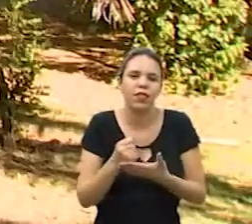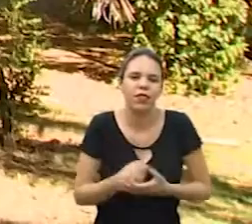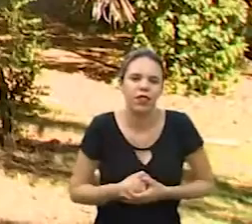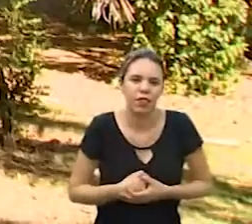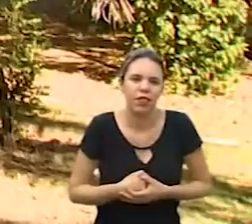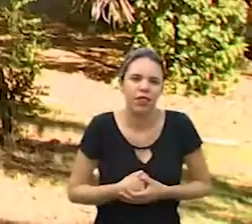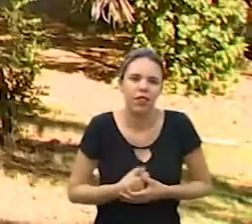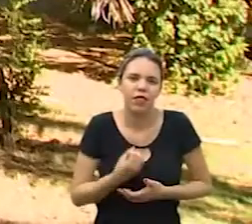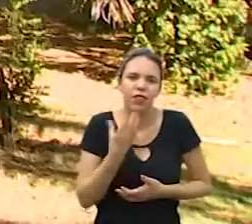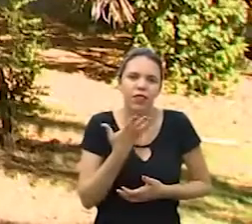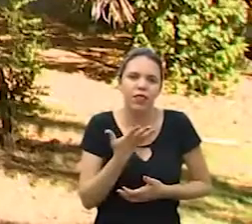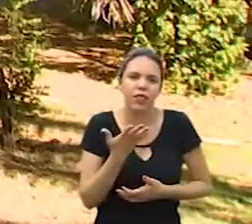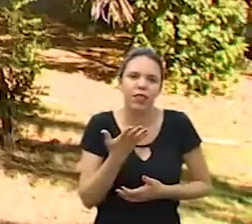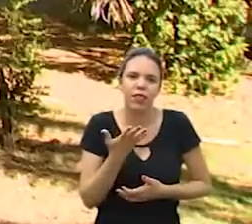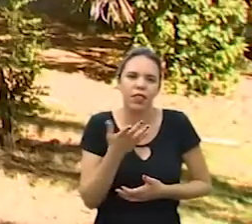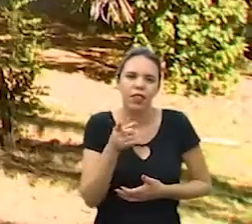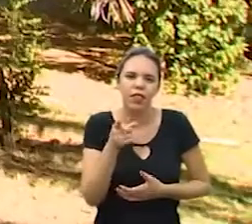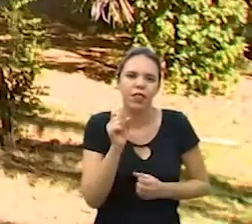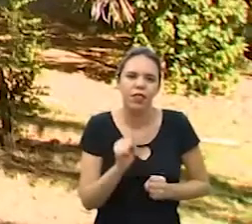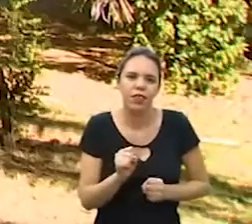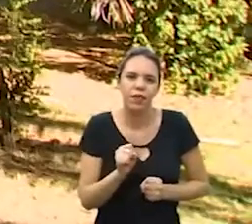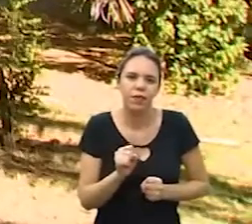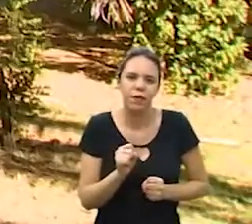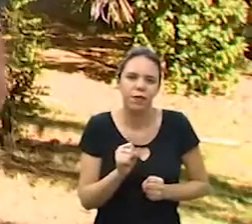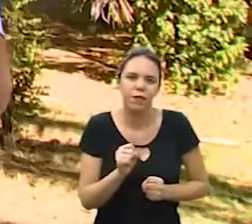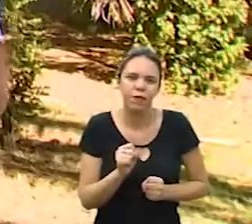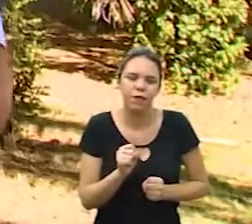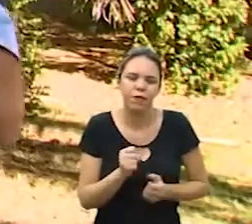fazer isso. É muito bom você poder